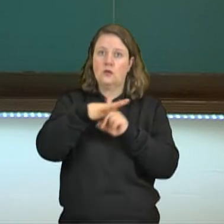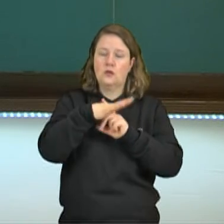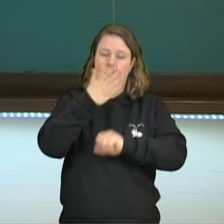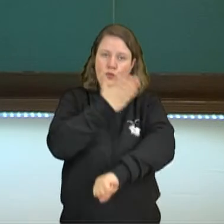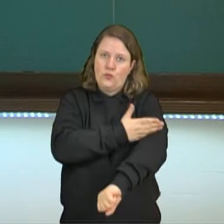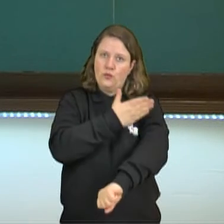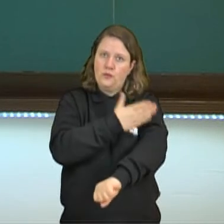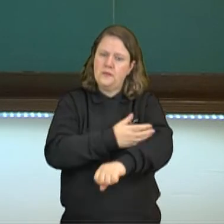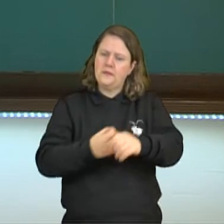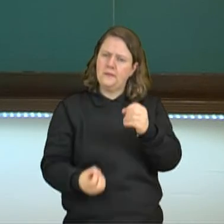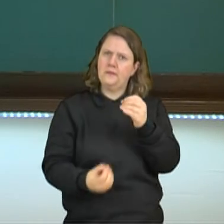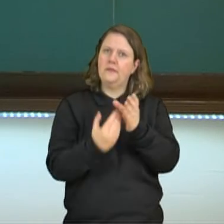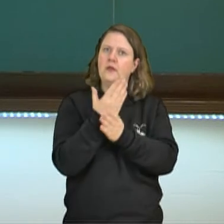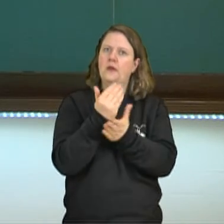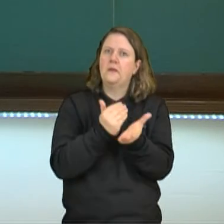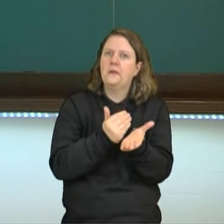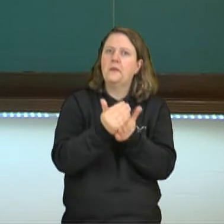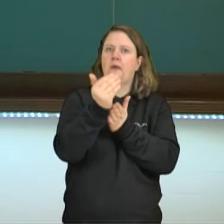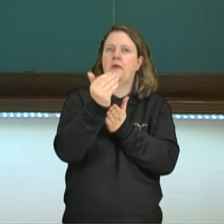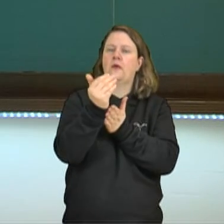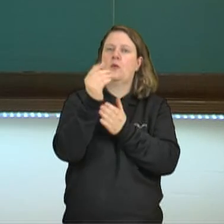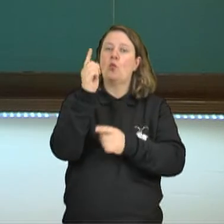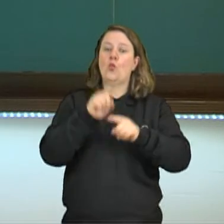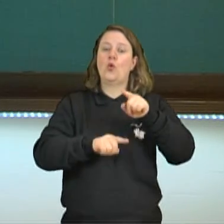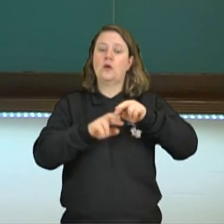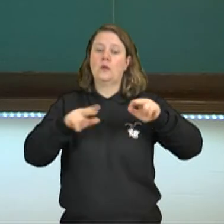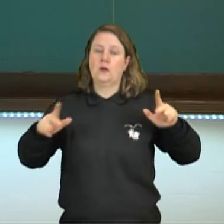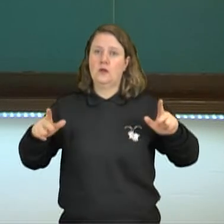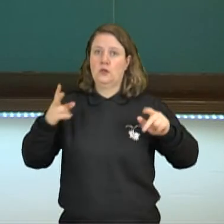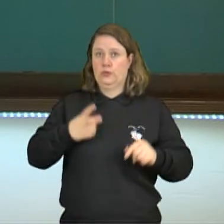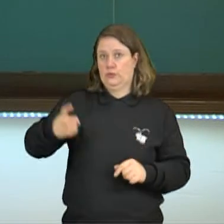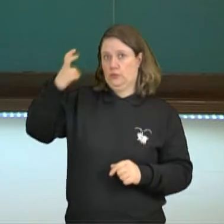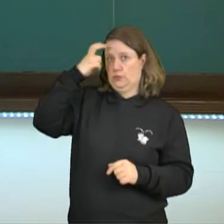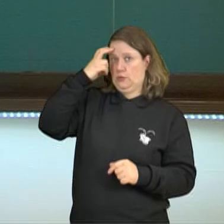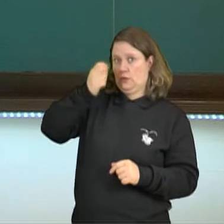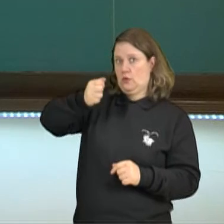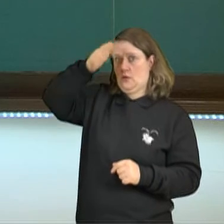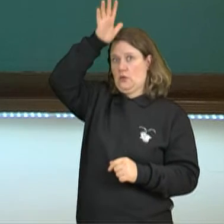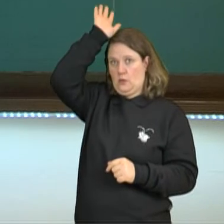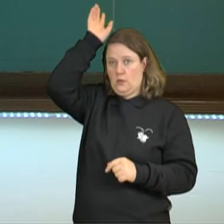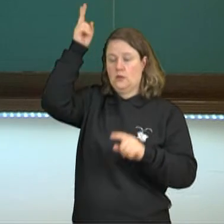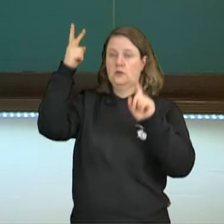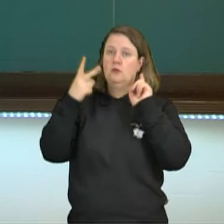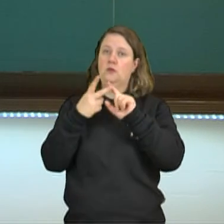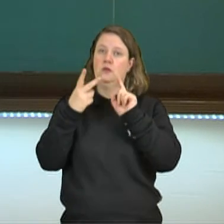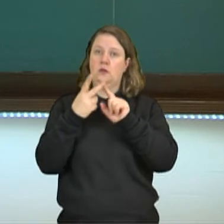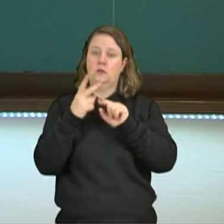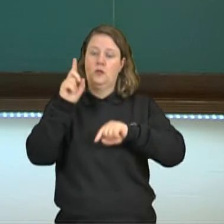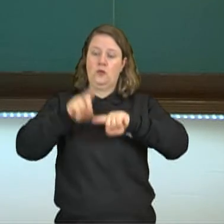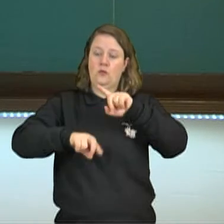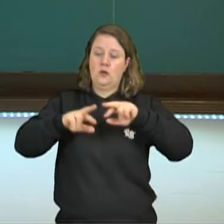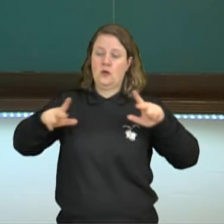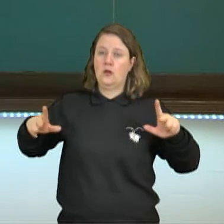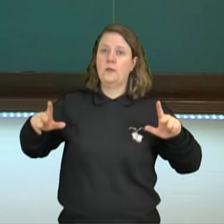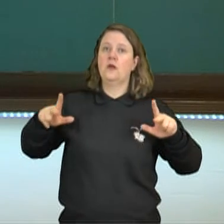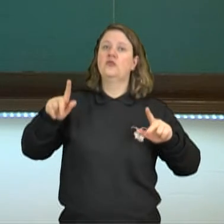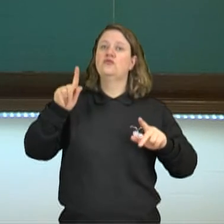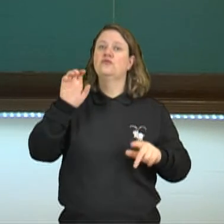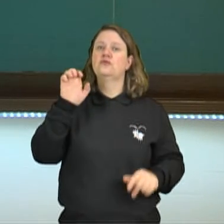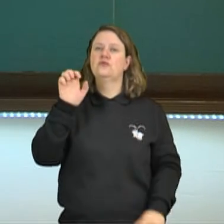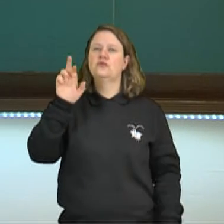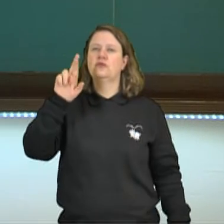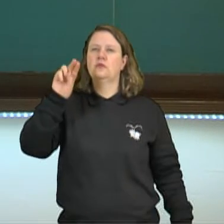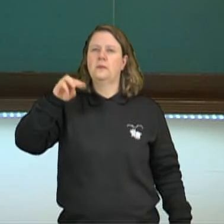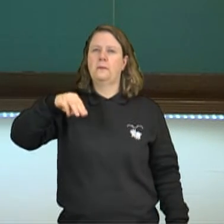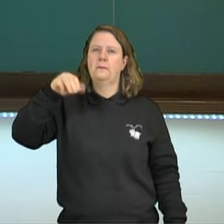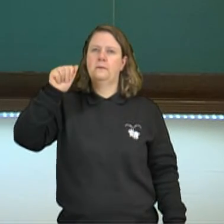se forma a partir de elementos da cultura romana e elementos da cultura germânica. O colonato, por